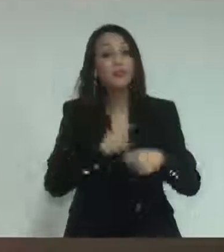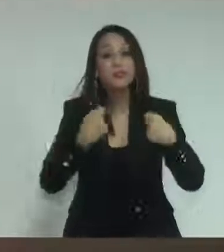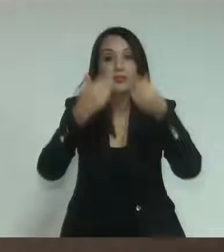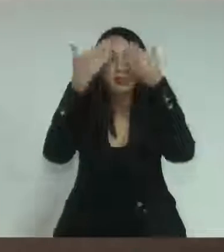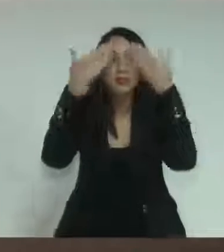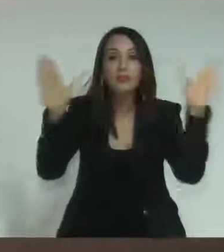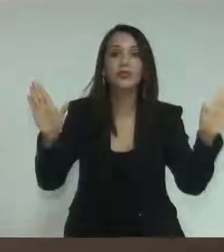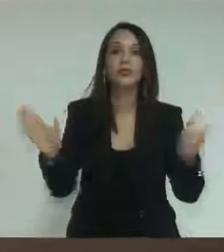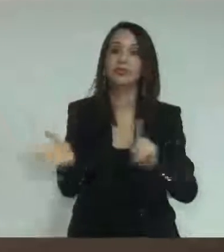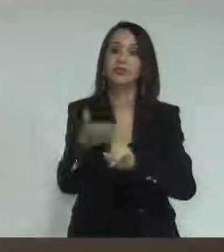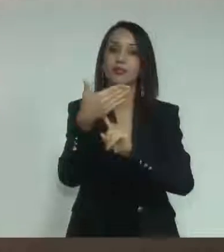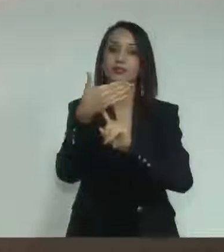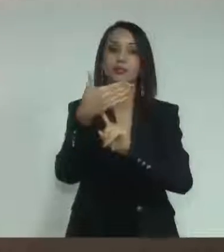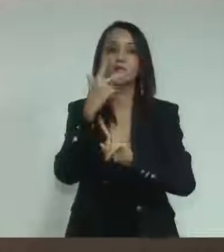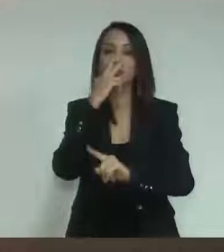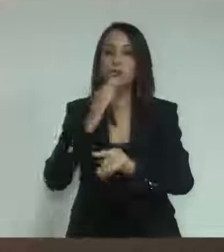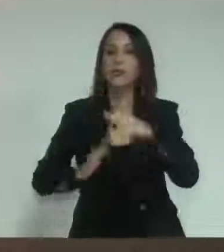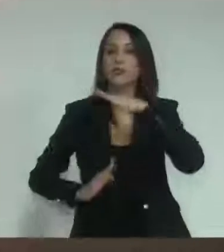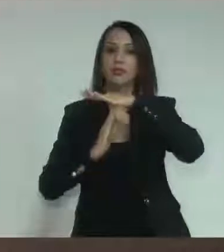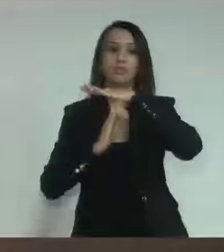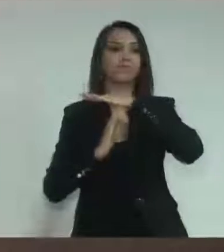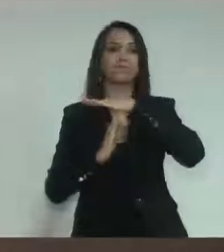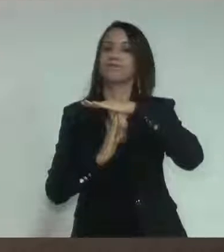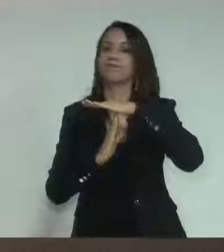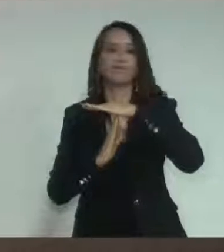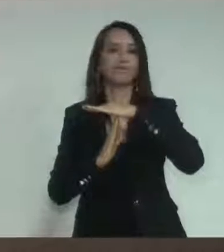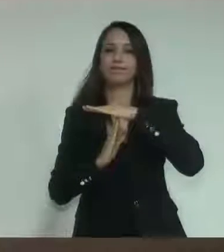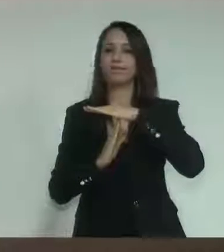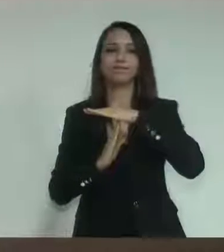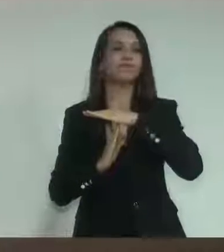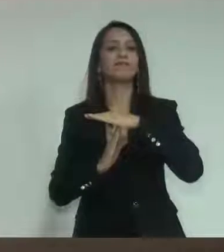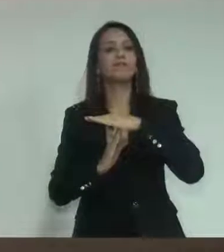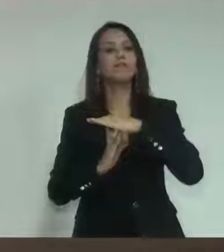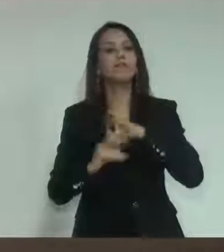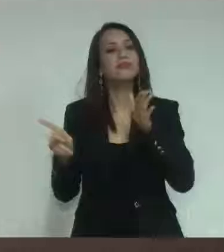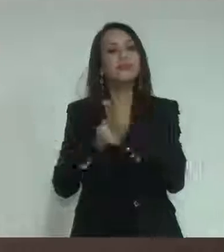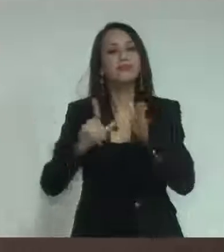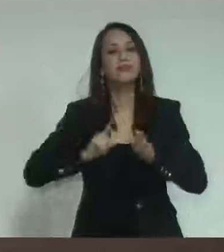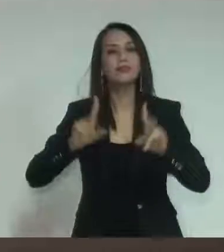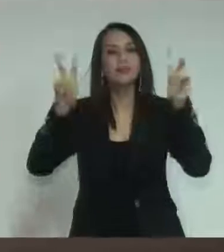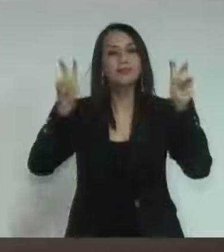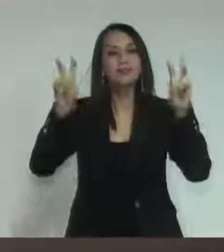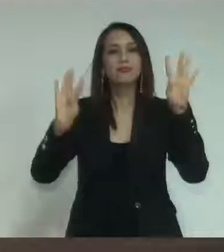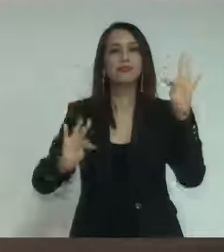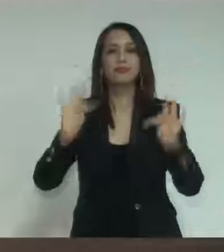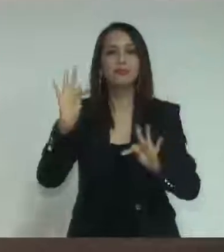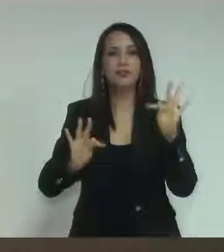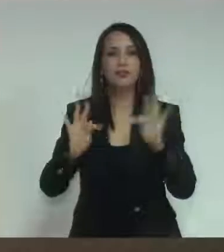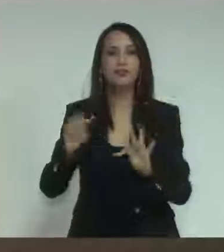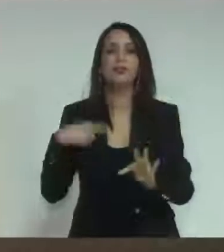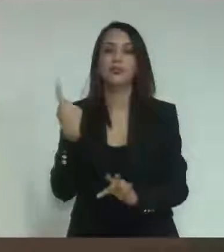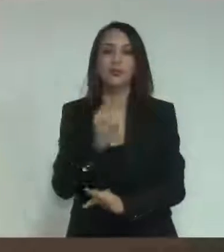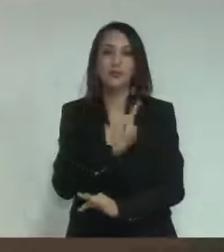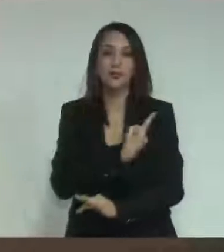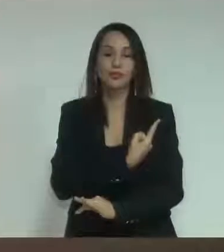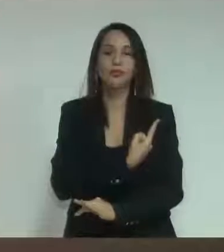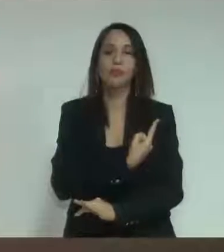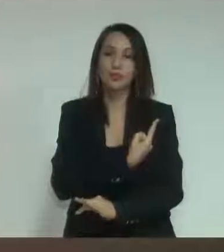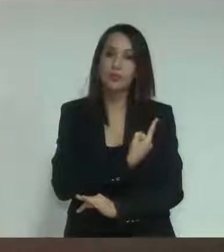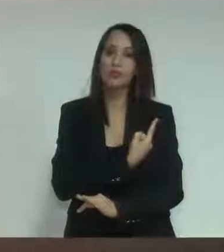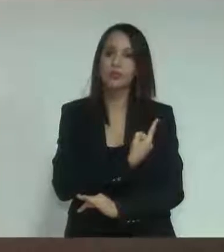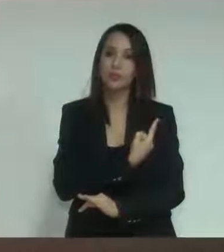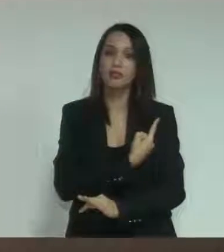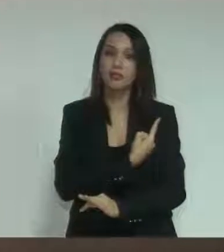a tecnologia é um empecilho. Não. A gente tem que trazer as questões técnicas para que nós, aqui